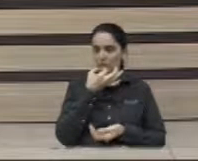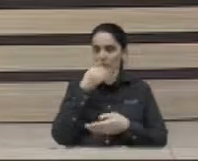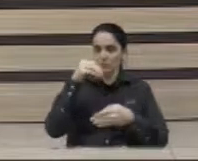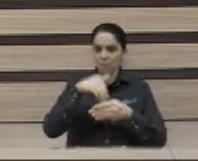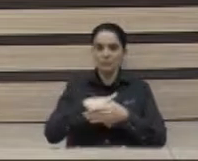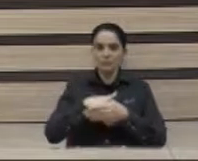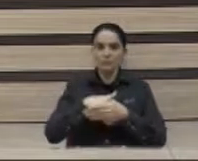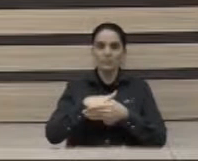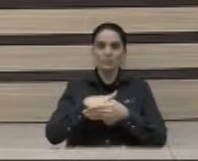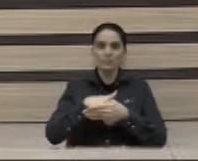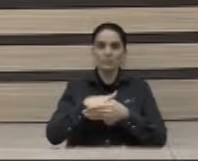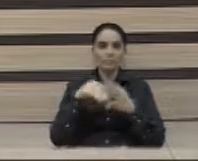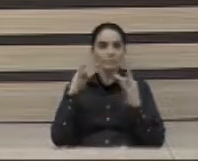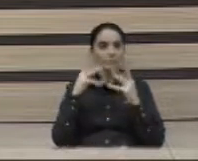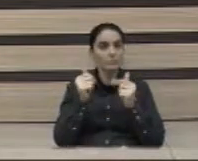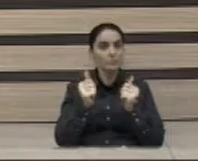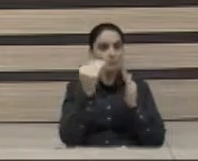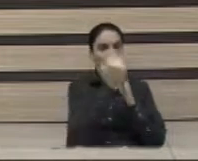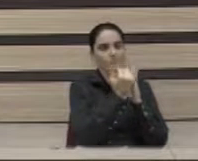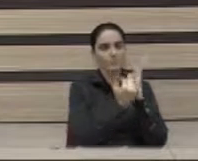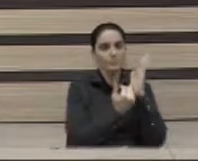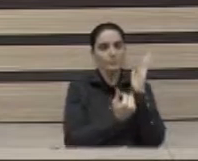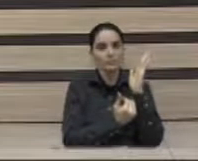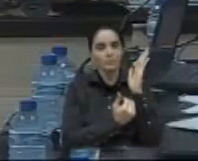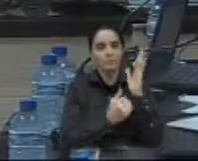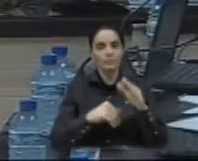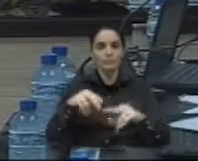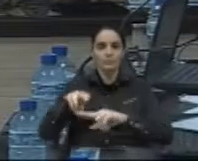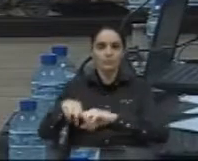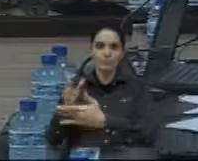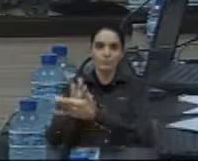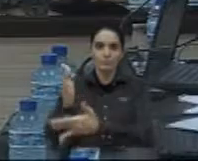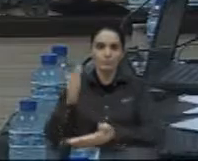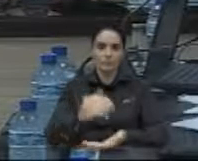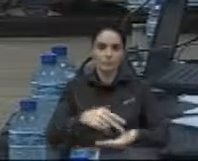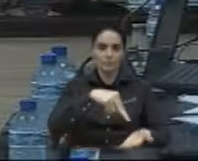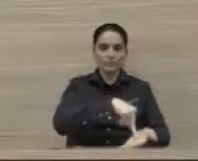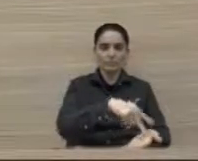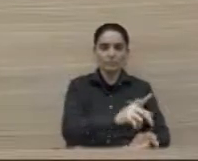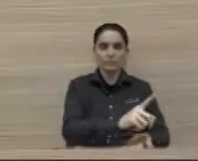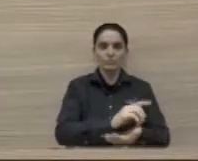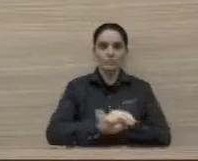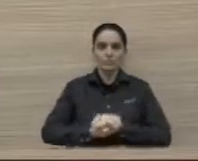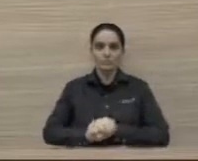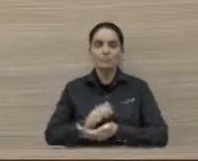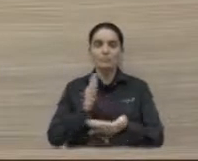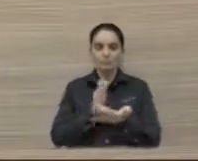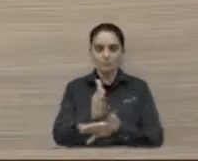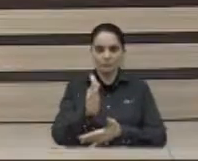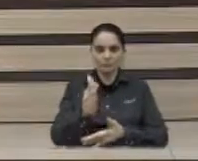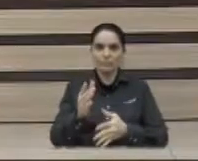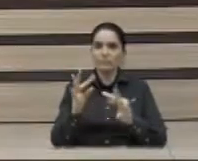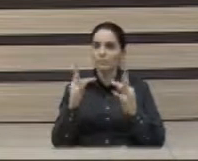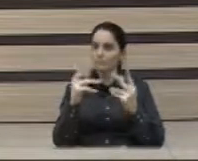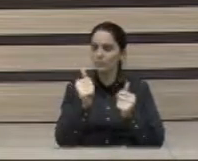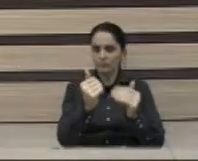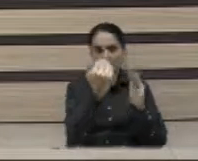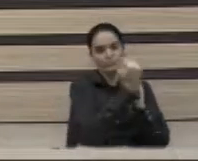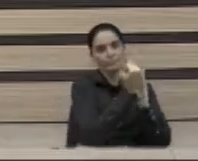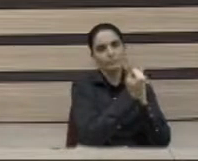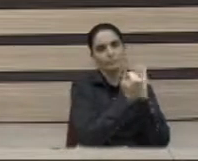à votação todos os itens citados. Os sentados aprovam, os de pé rejeitam. Está aprovado todos os